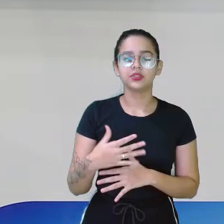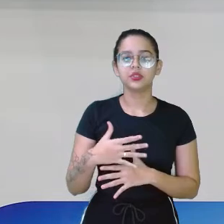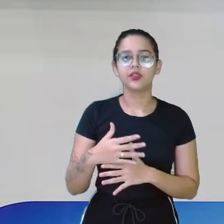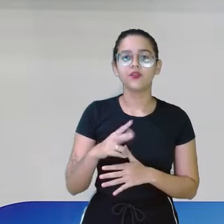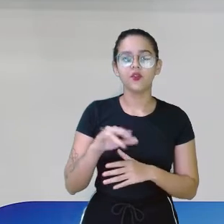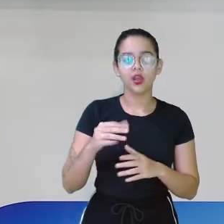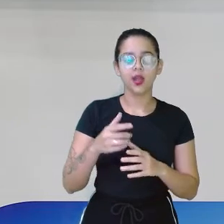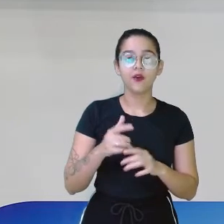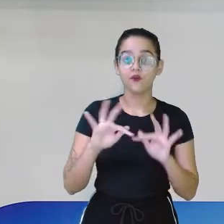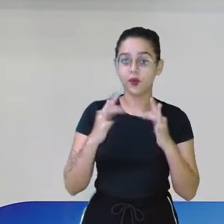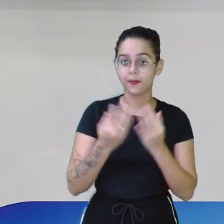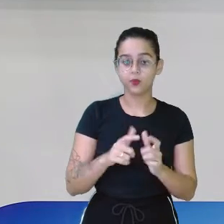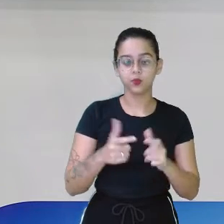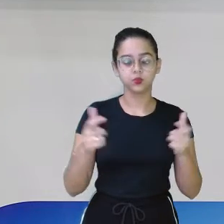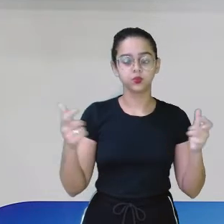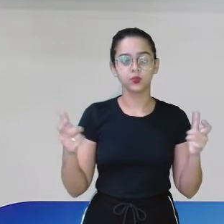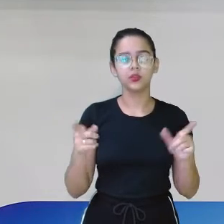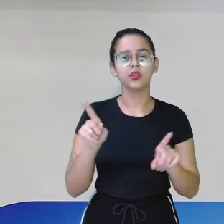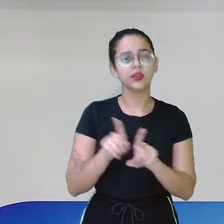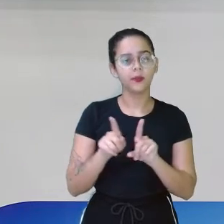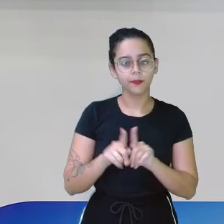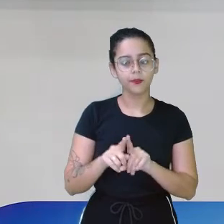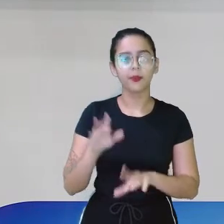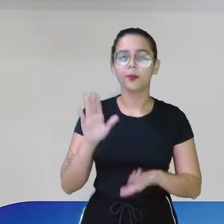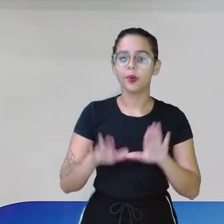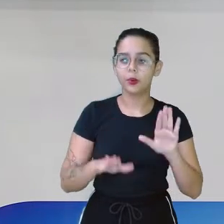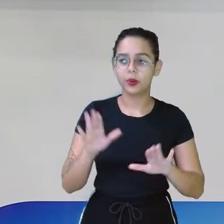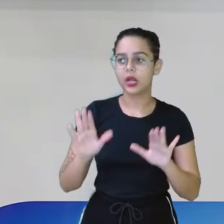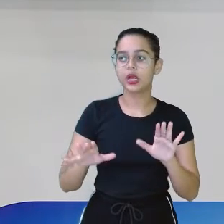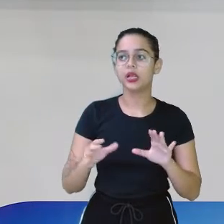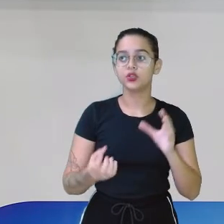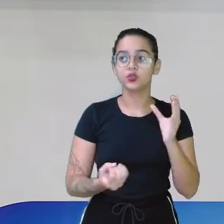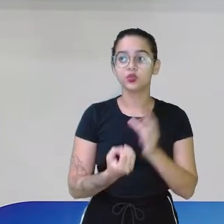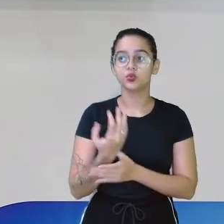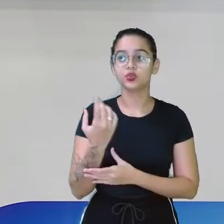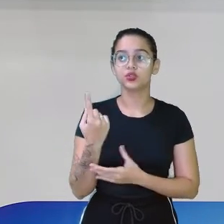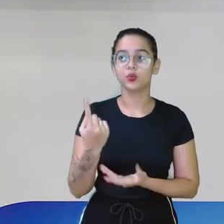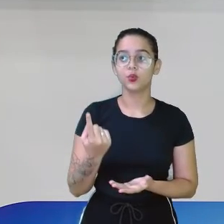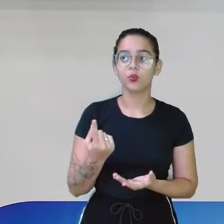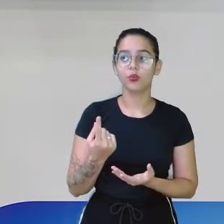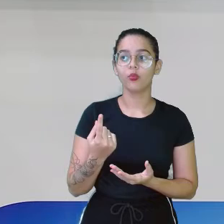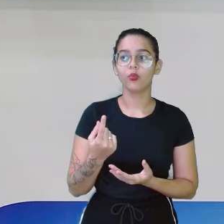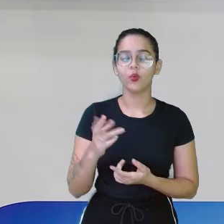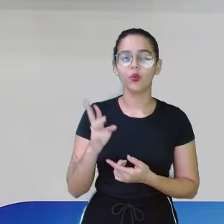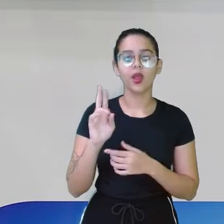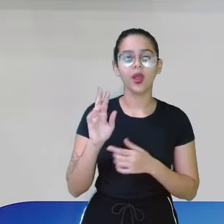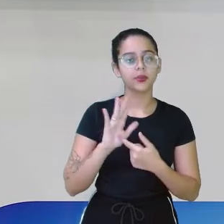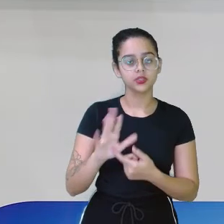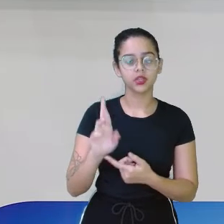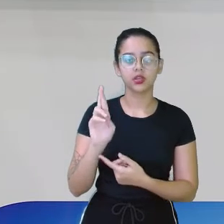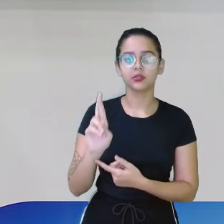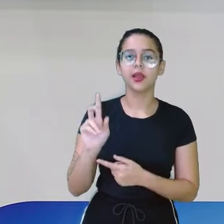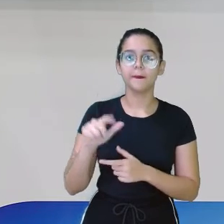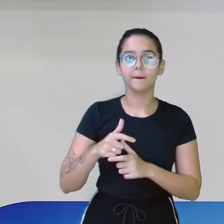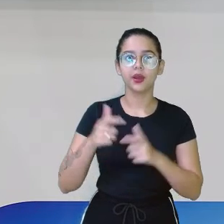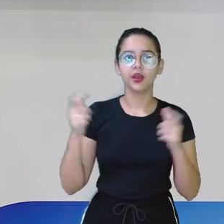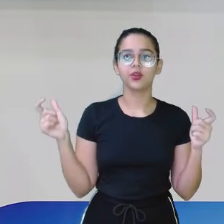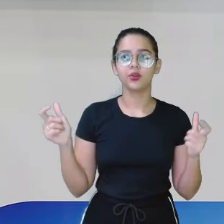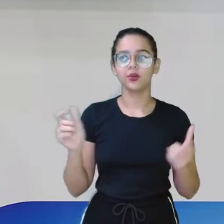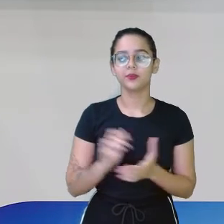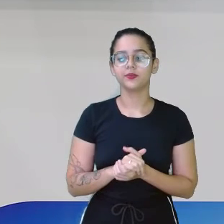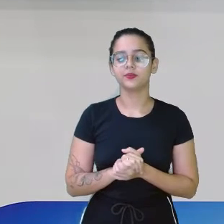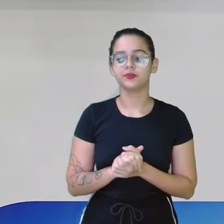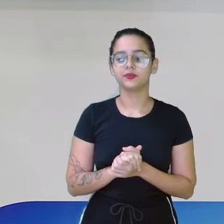crescendo, a probabilidade também de surgir um ali que seja recessivo é maior, né? É maior,